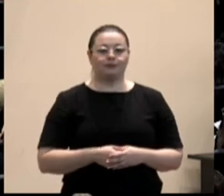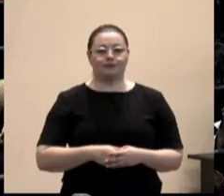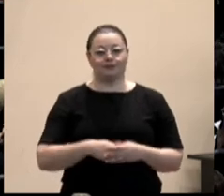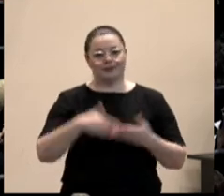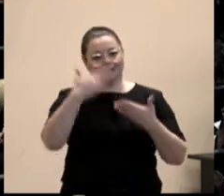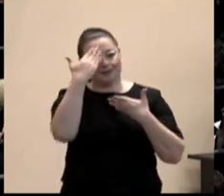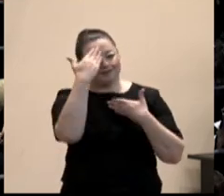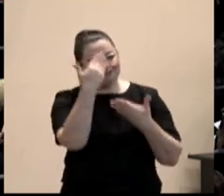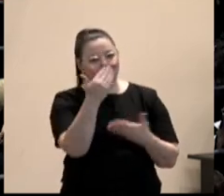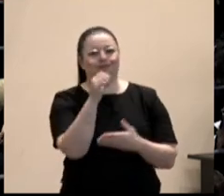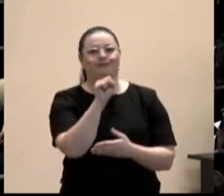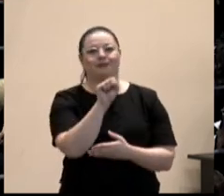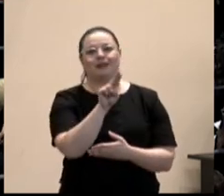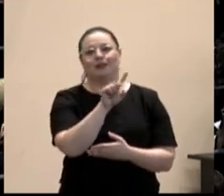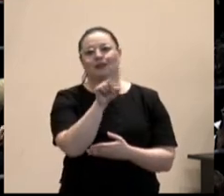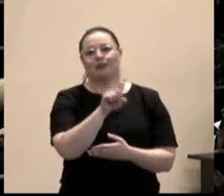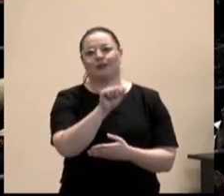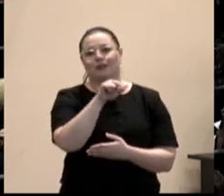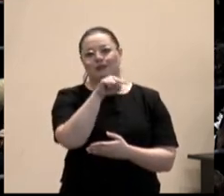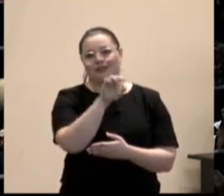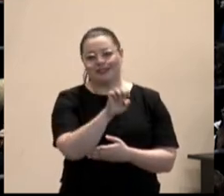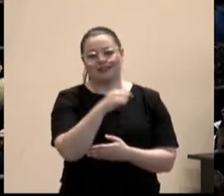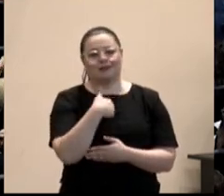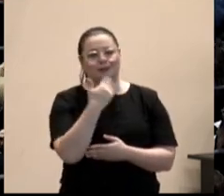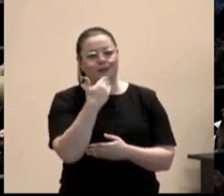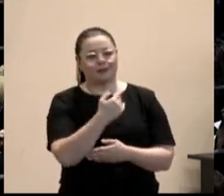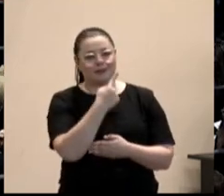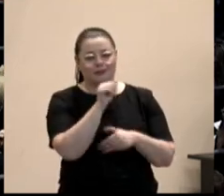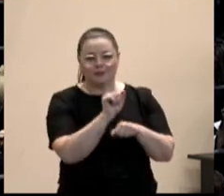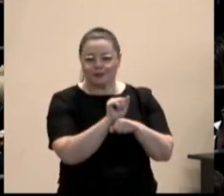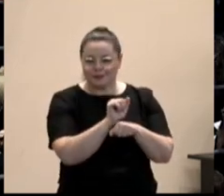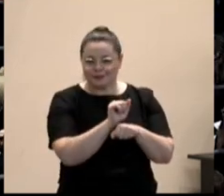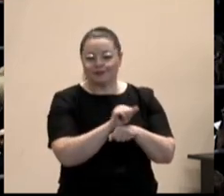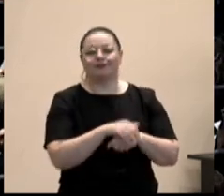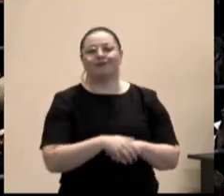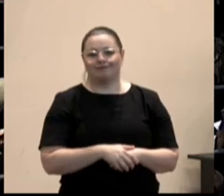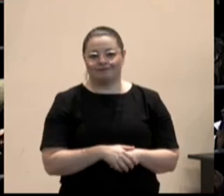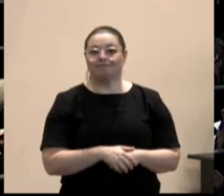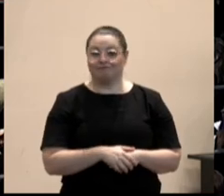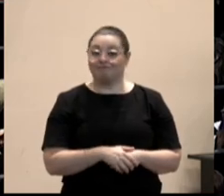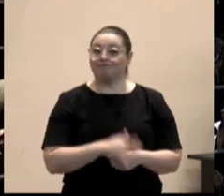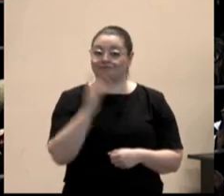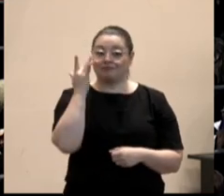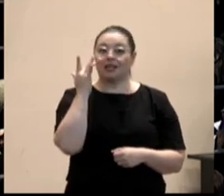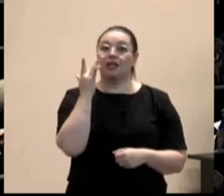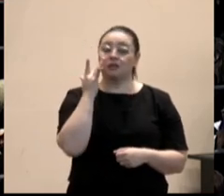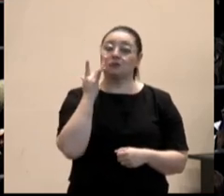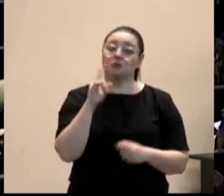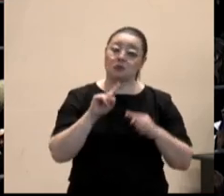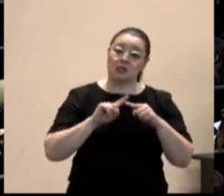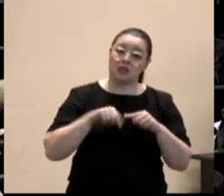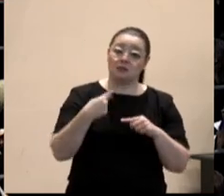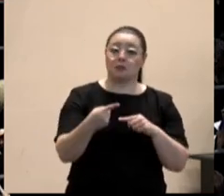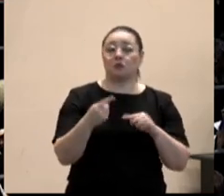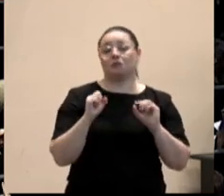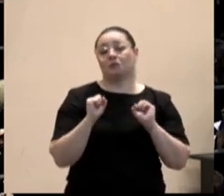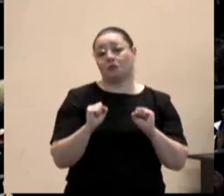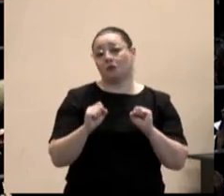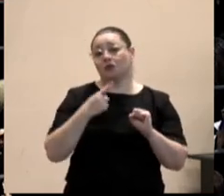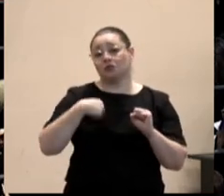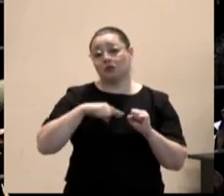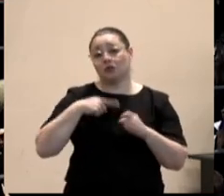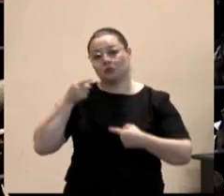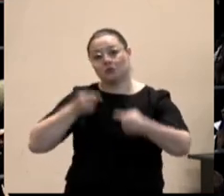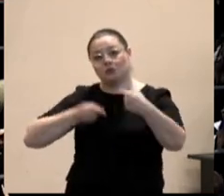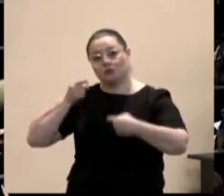Obrigada, Suzane. Eu te peço que aguarde. A gente acho que vamos ter possibilidade de fazer um